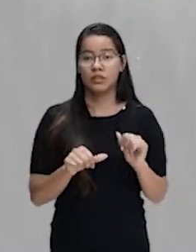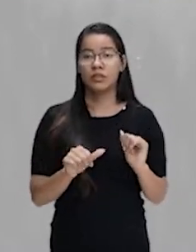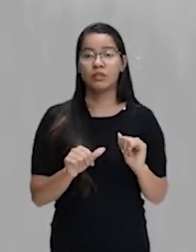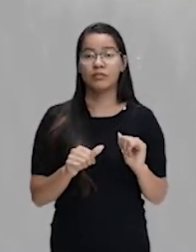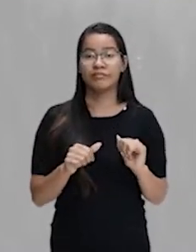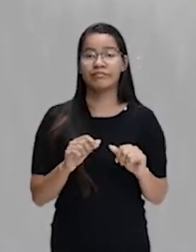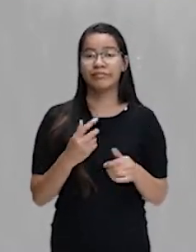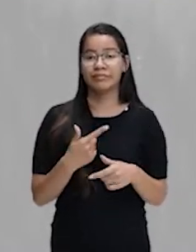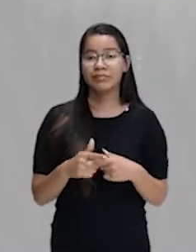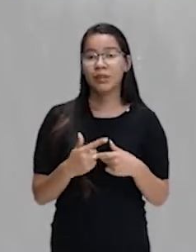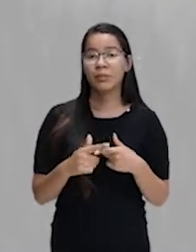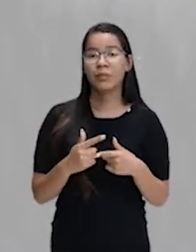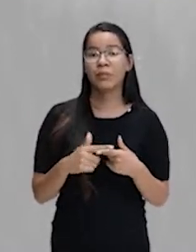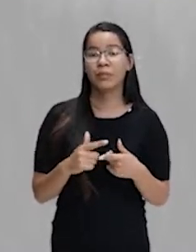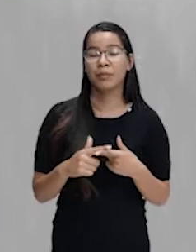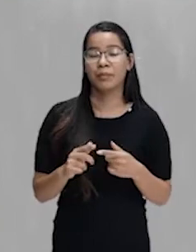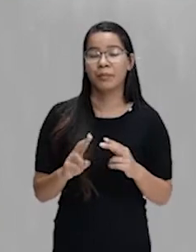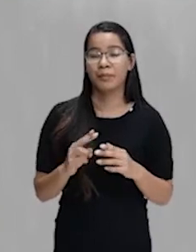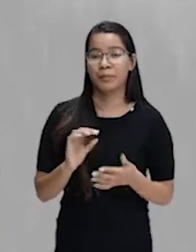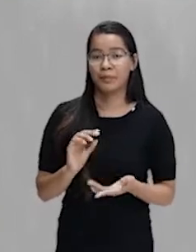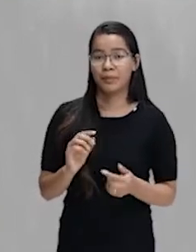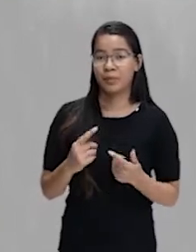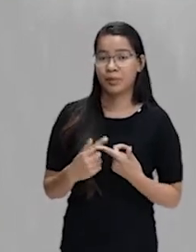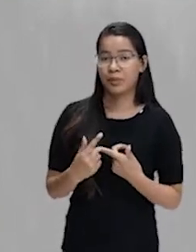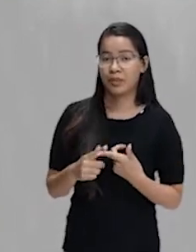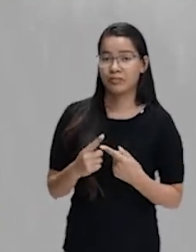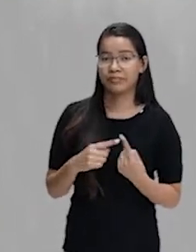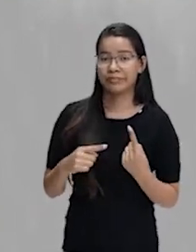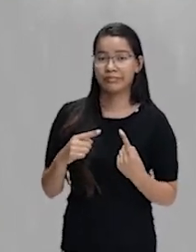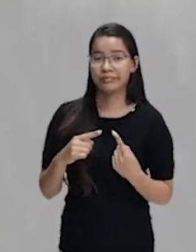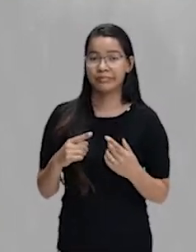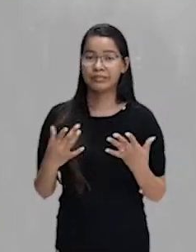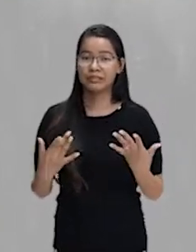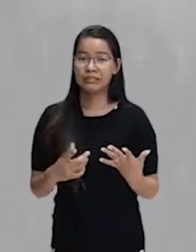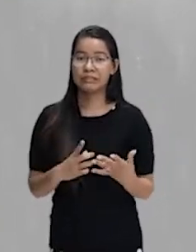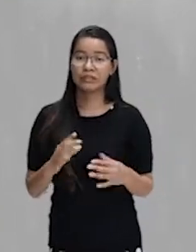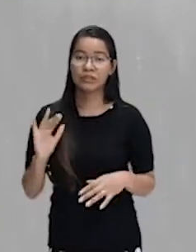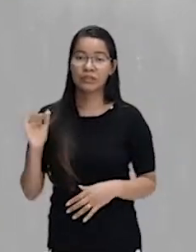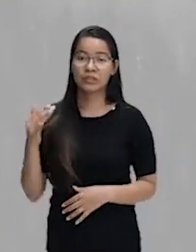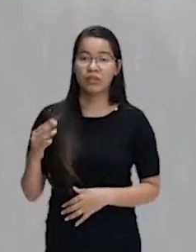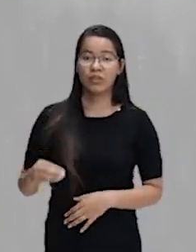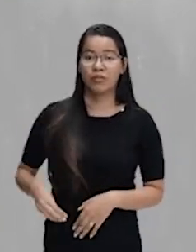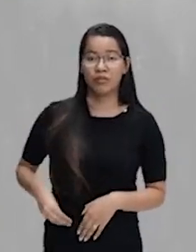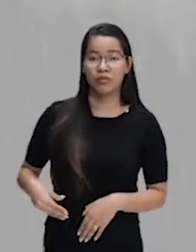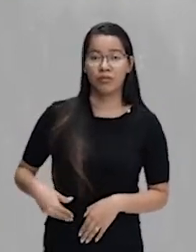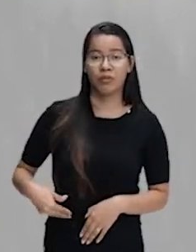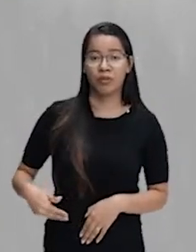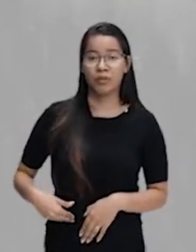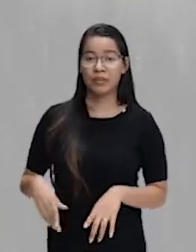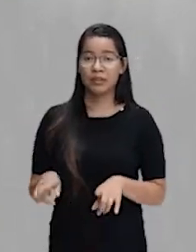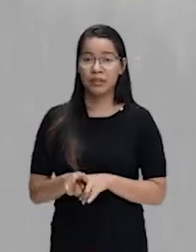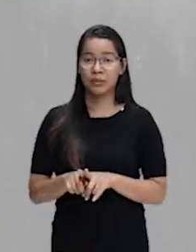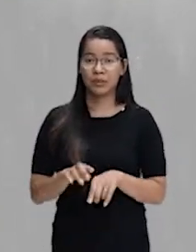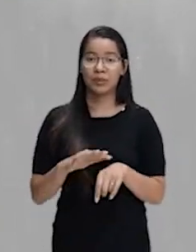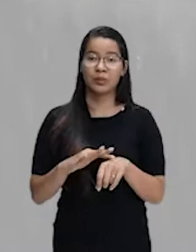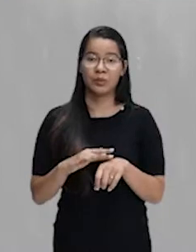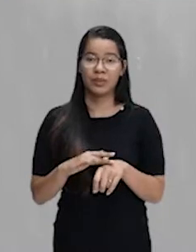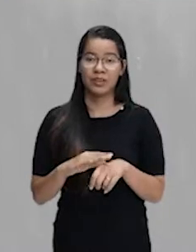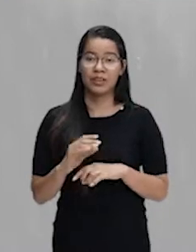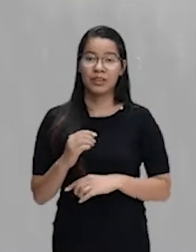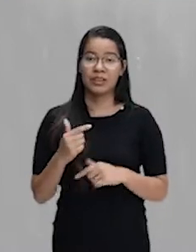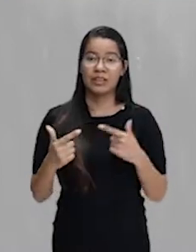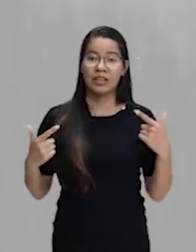seriamente afetadas por conta da fome, da peste negra, da guerra dos 100 anos. Então, por isso que o nosso